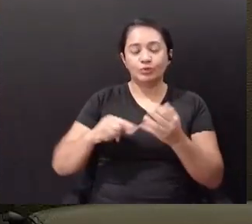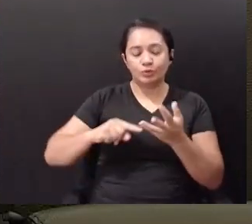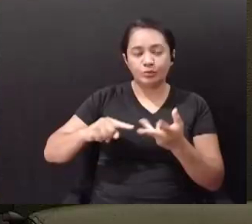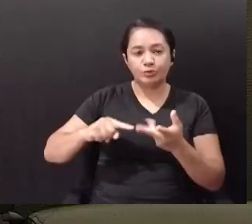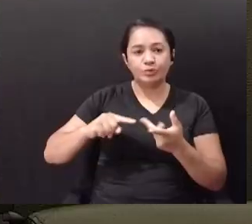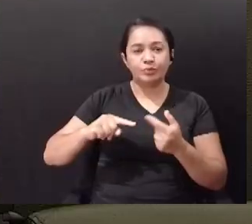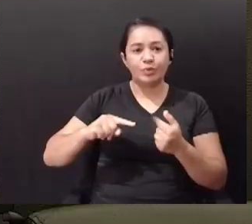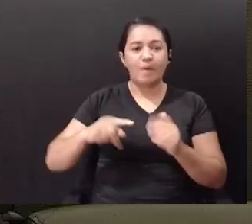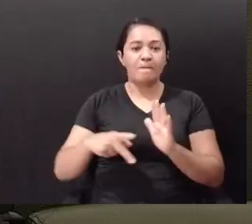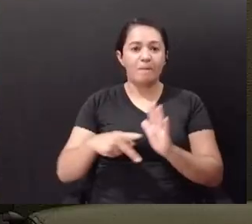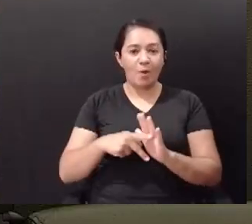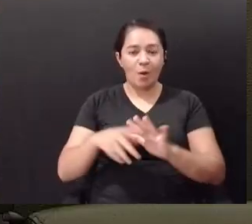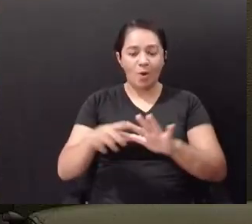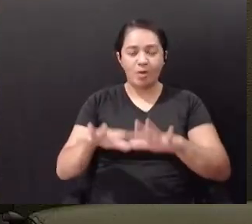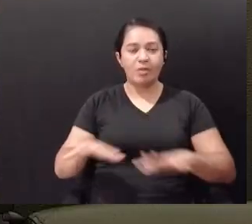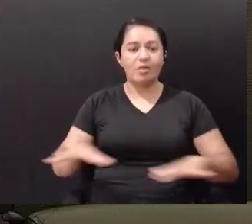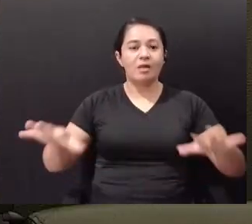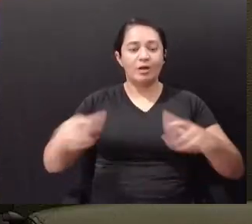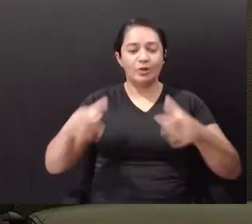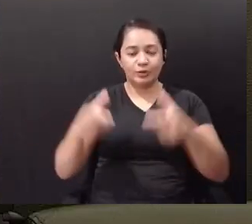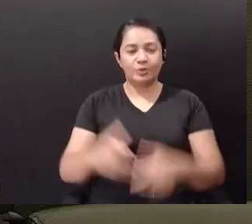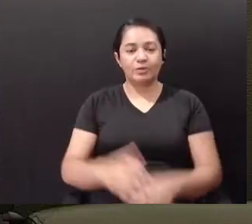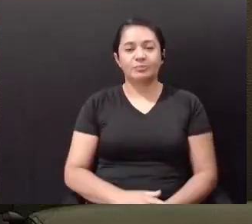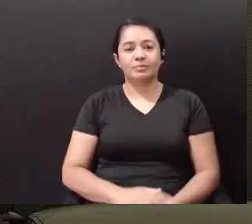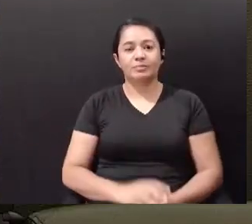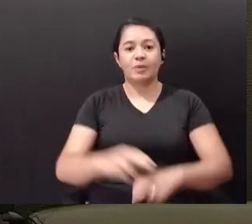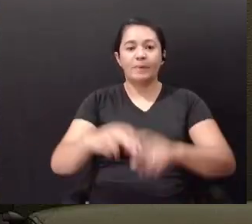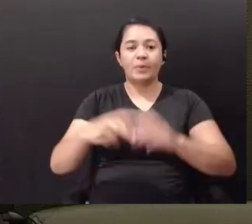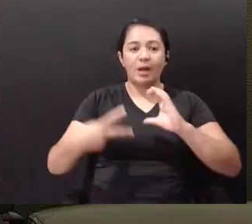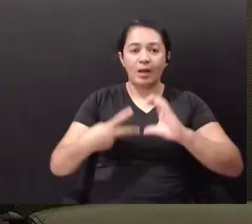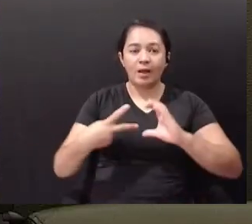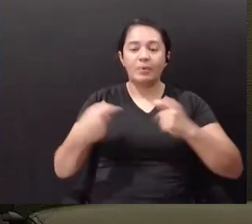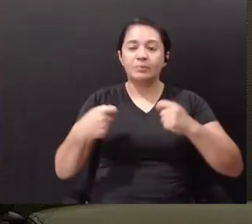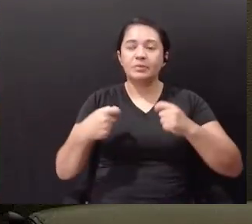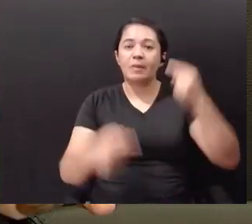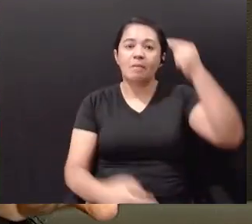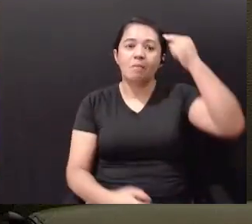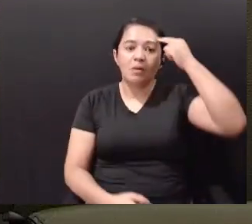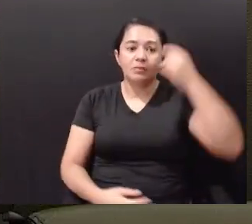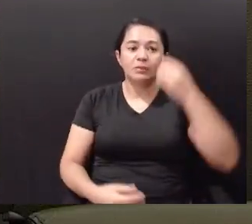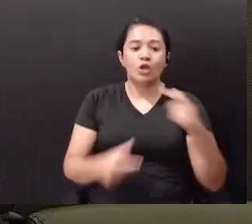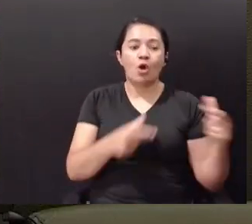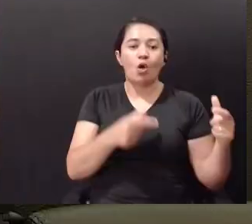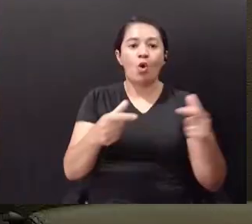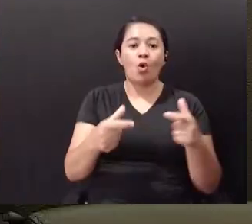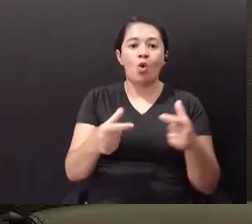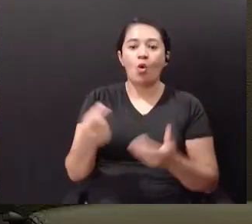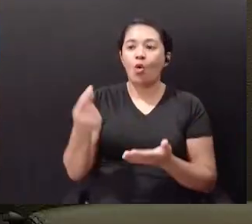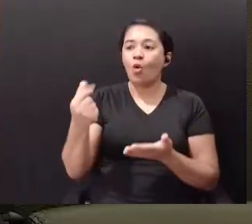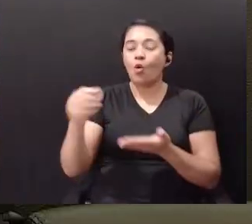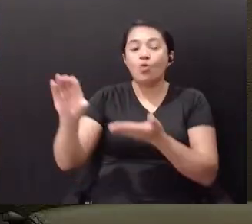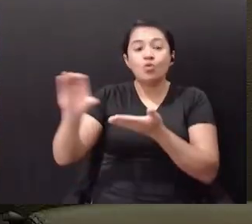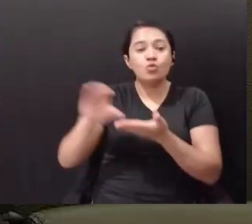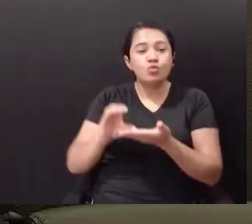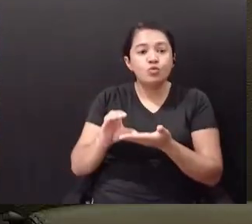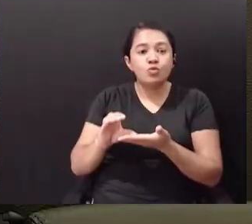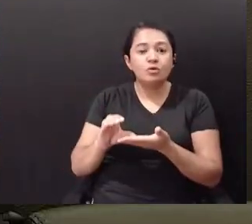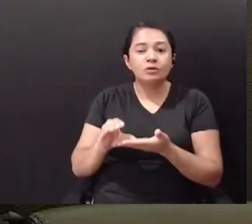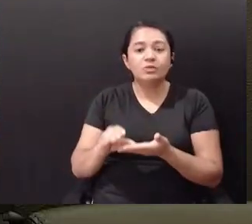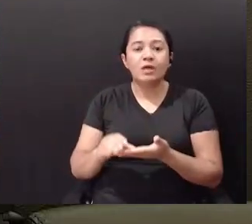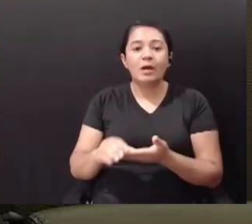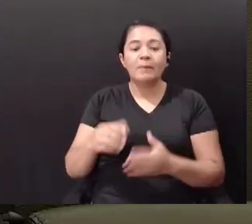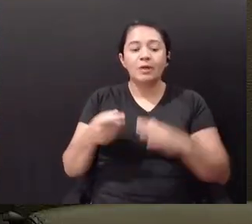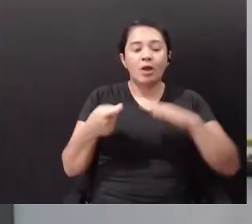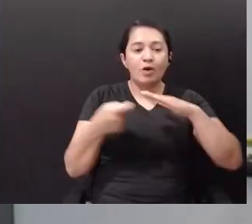âmbito local. Então a Câmara precisa pensar de onde vão tirar estes fundos para se financiar